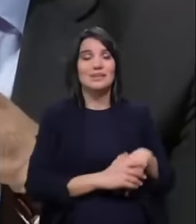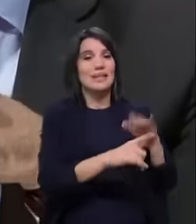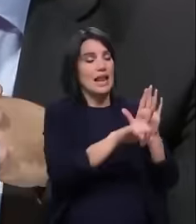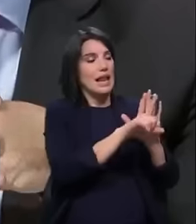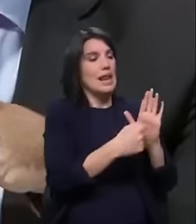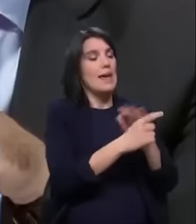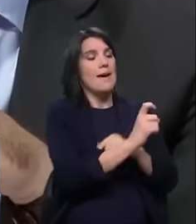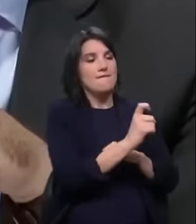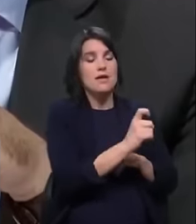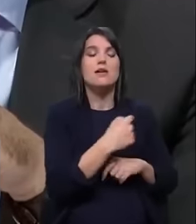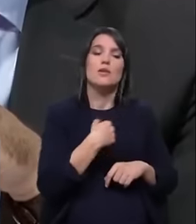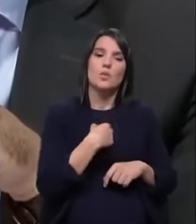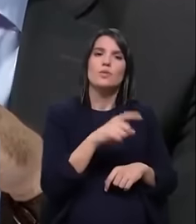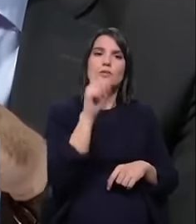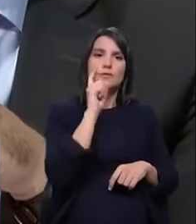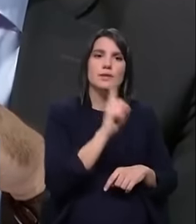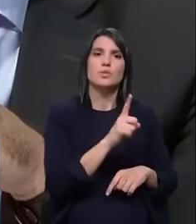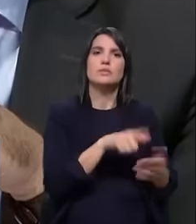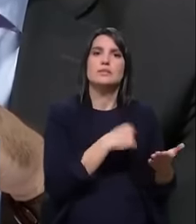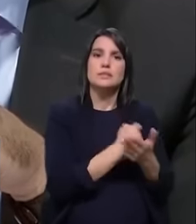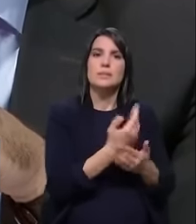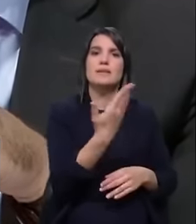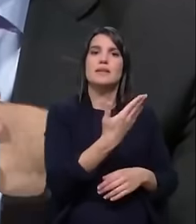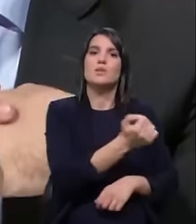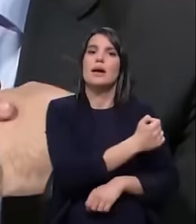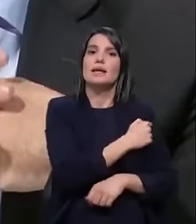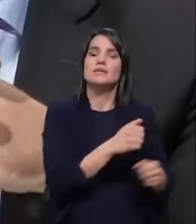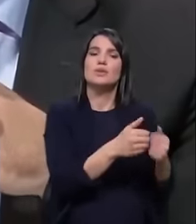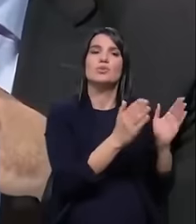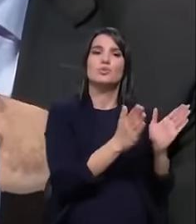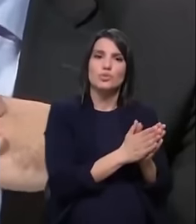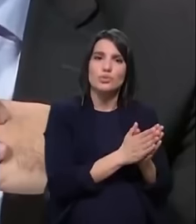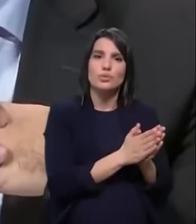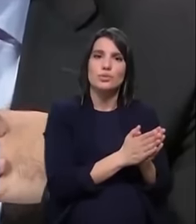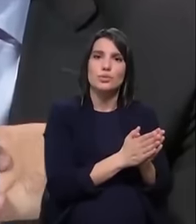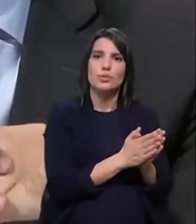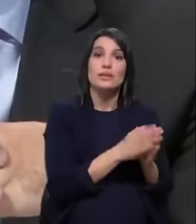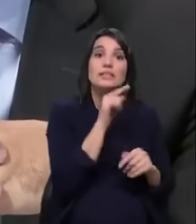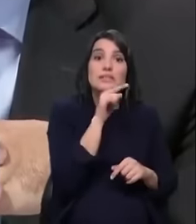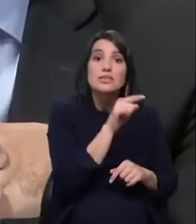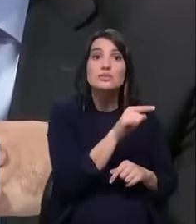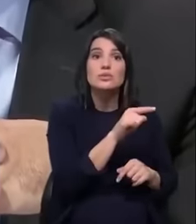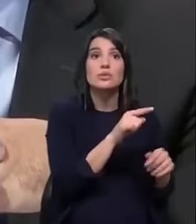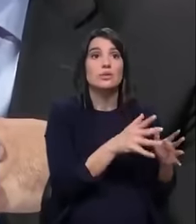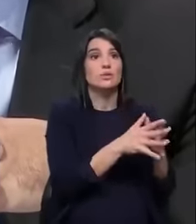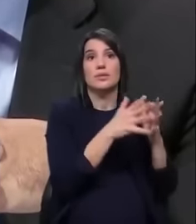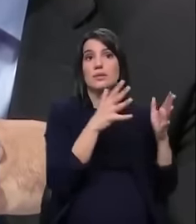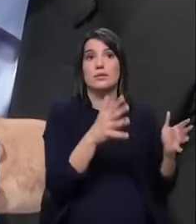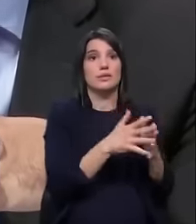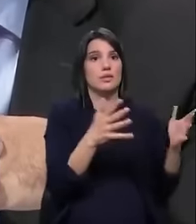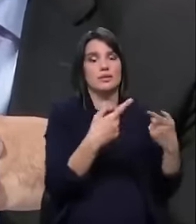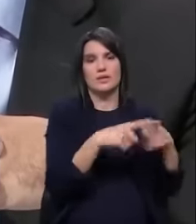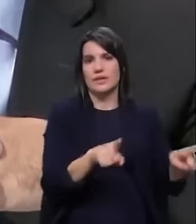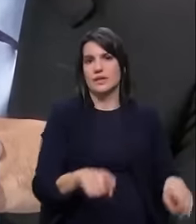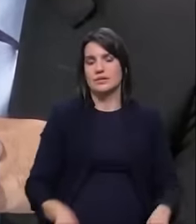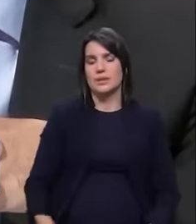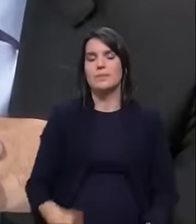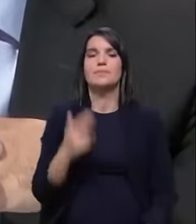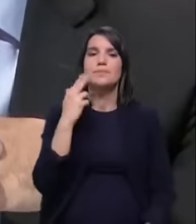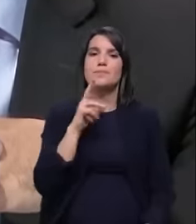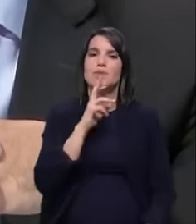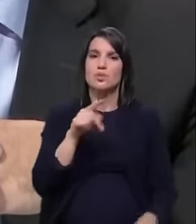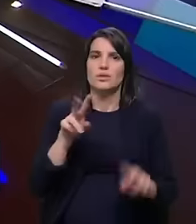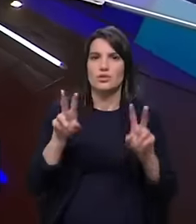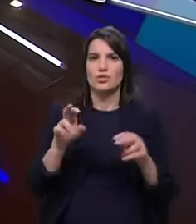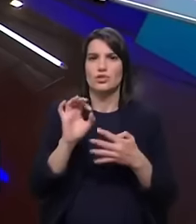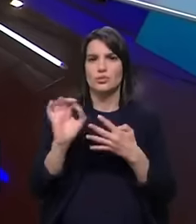por isso eu defendo e defenderei o direito à habitação de todos. E essa é uma enorme diferença. André Ventura, responder a esta questão